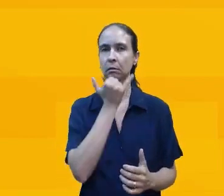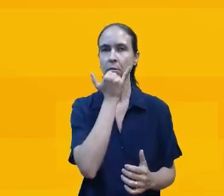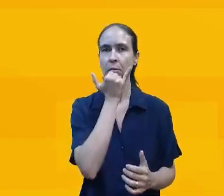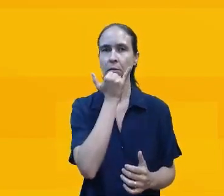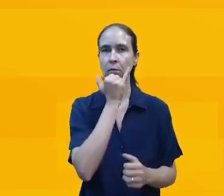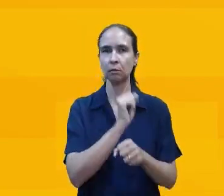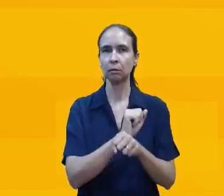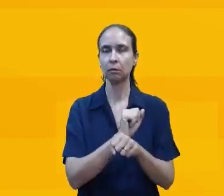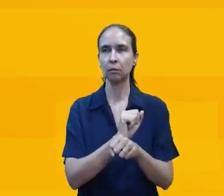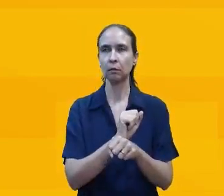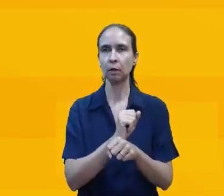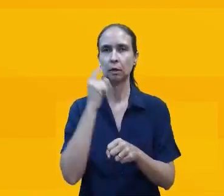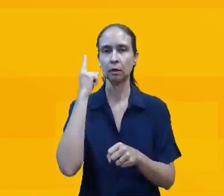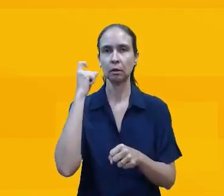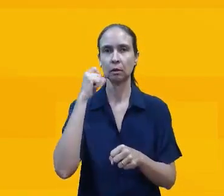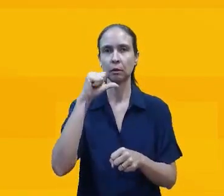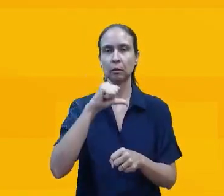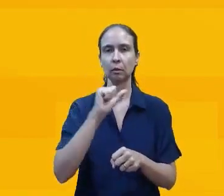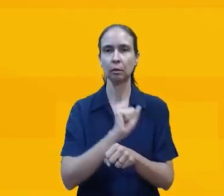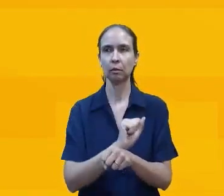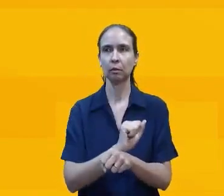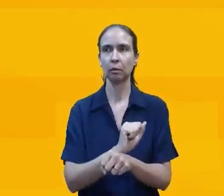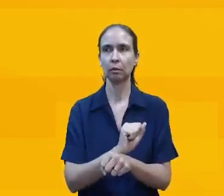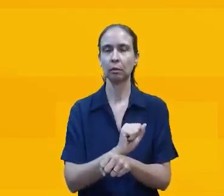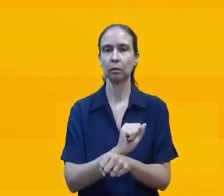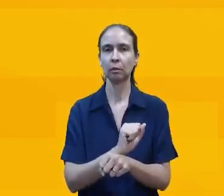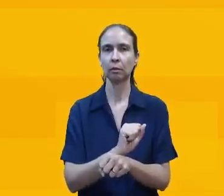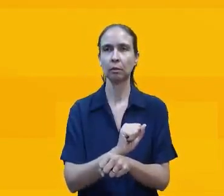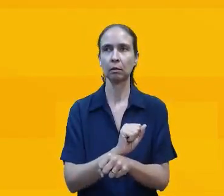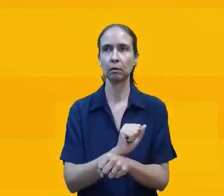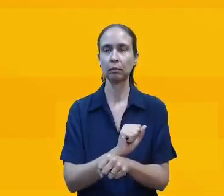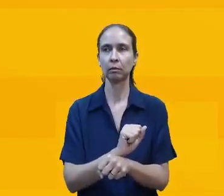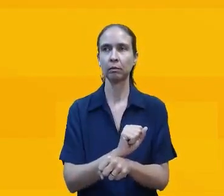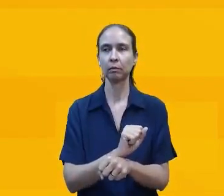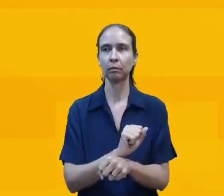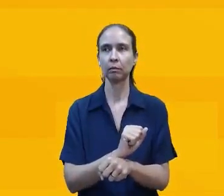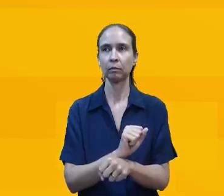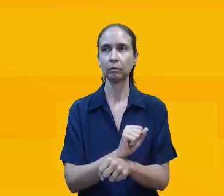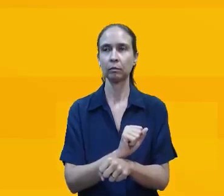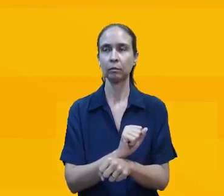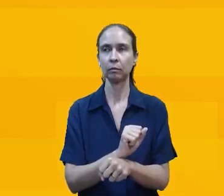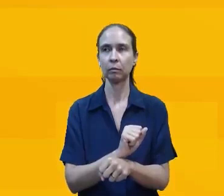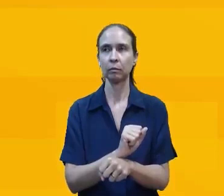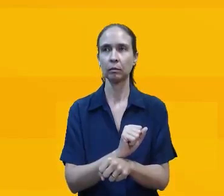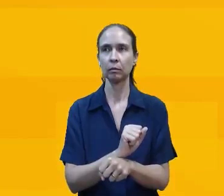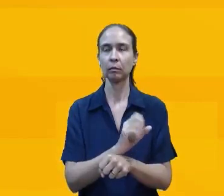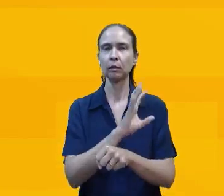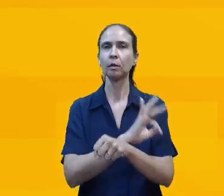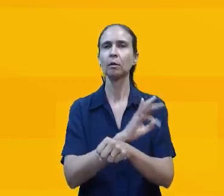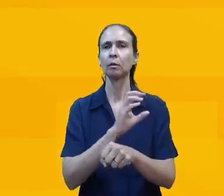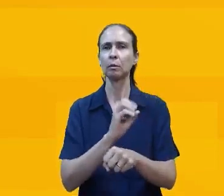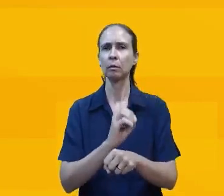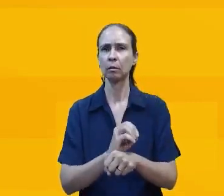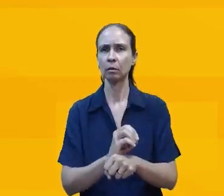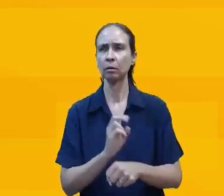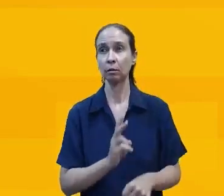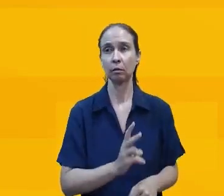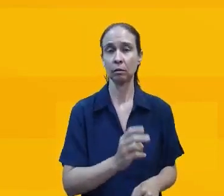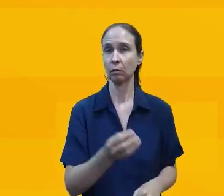o abacaxi aí do Tocantins continua com uma qualidade excepcional e